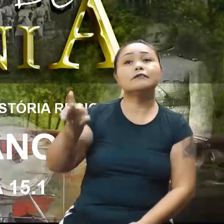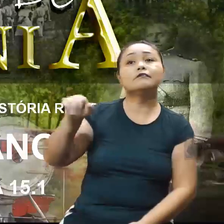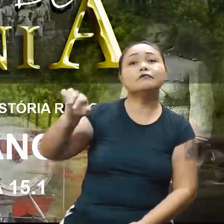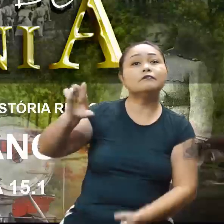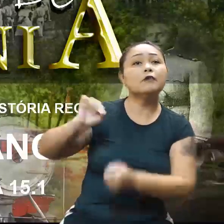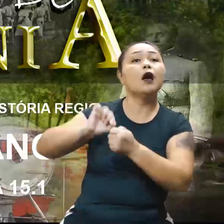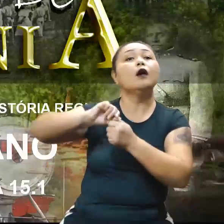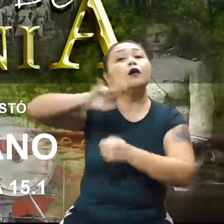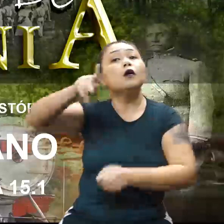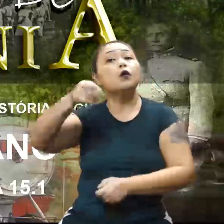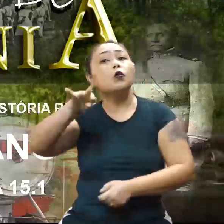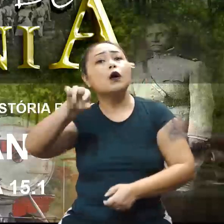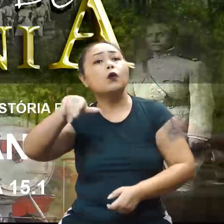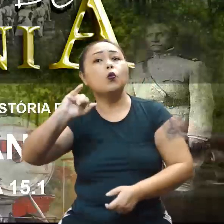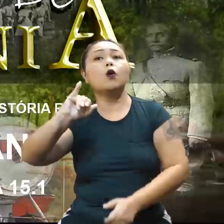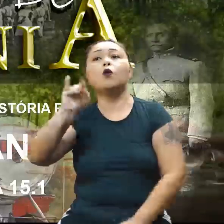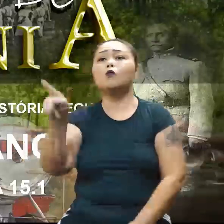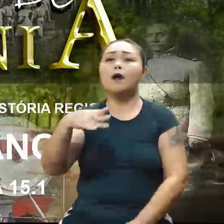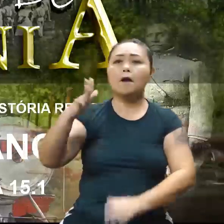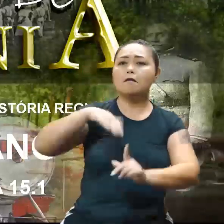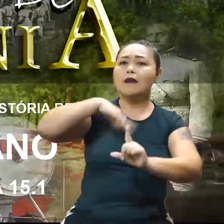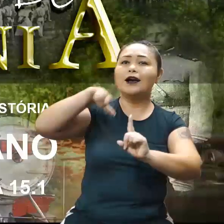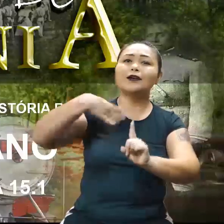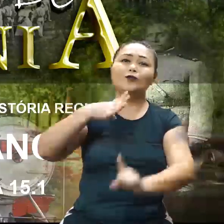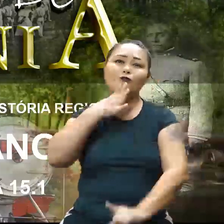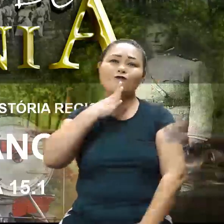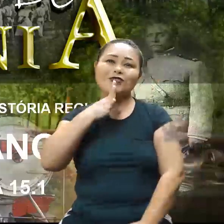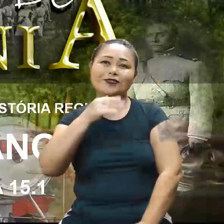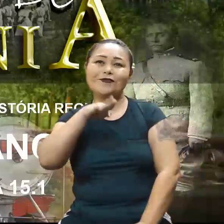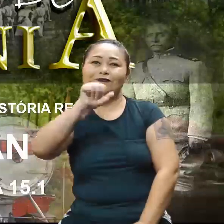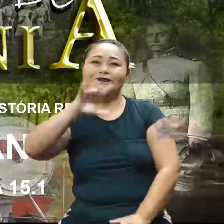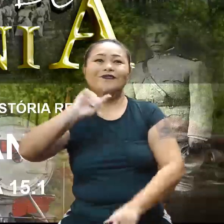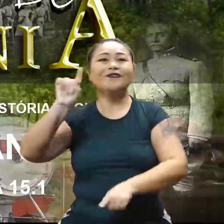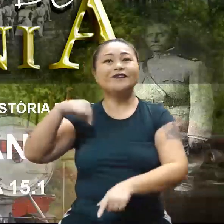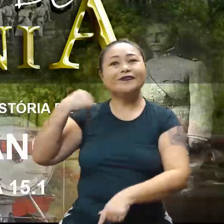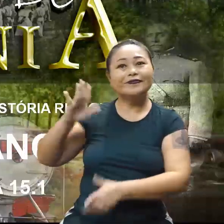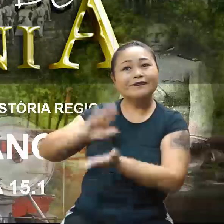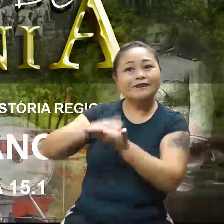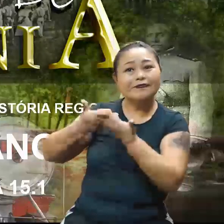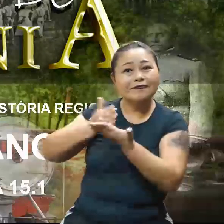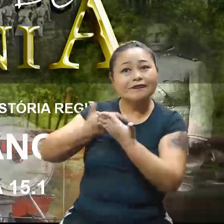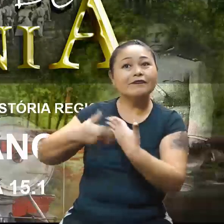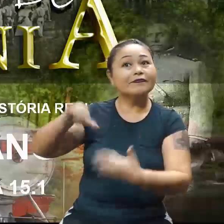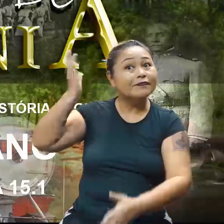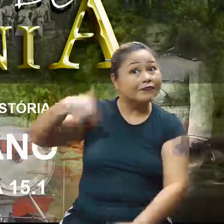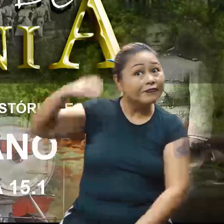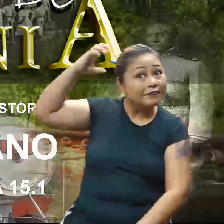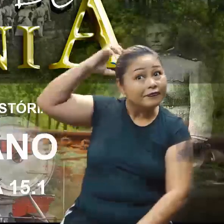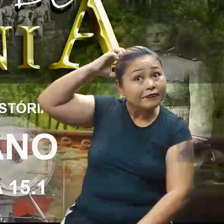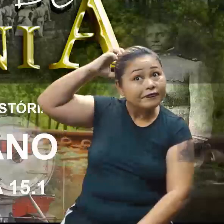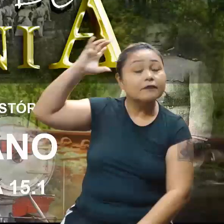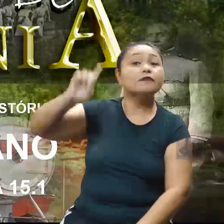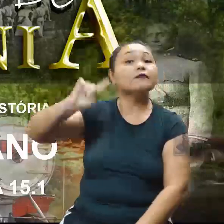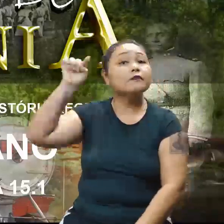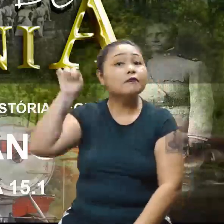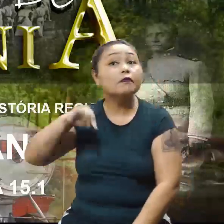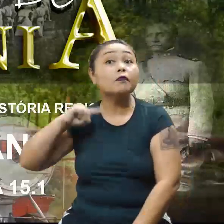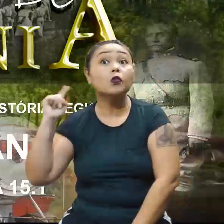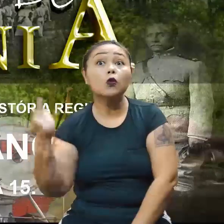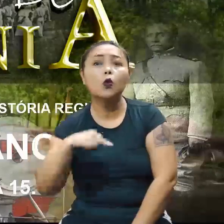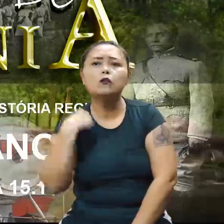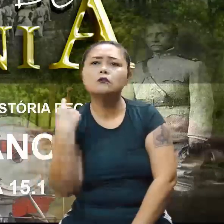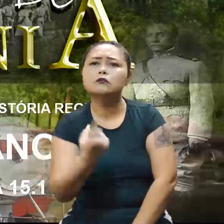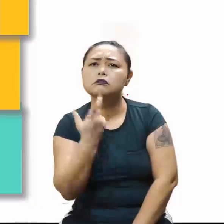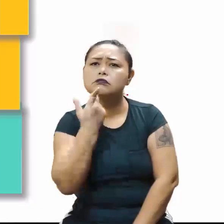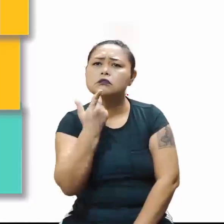eu, professor João Herbert, mais conhecido como professor Beto, né, aluno? E aí, nossa intérprete Aldelina, nós iremos falar